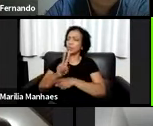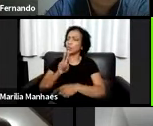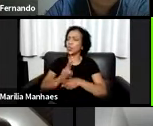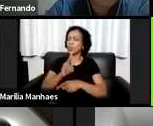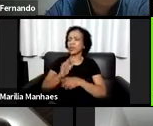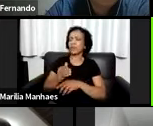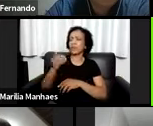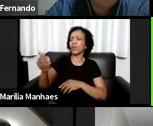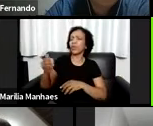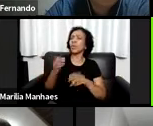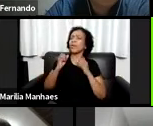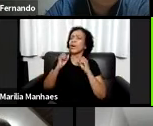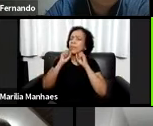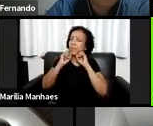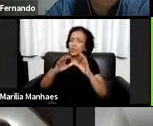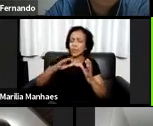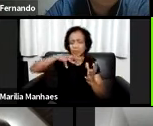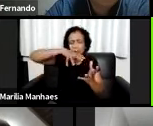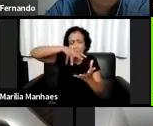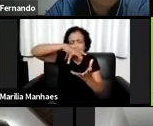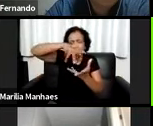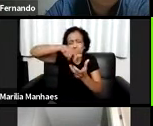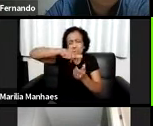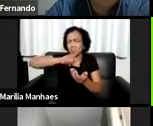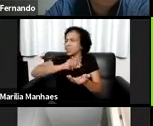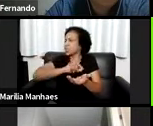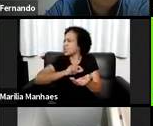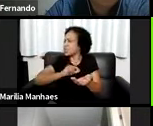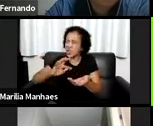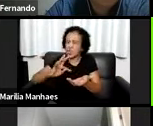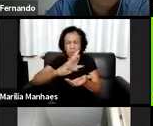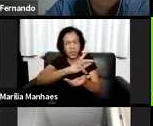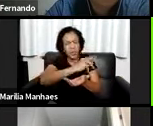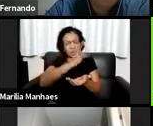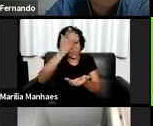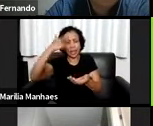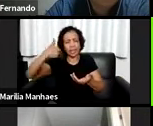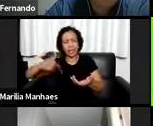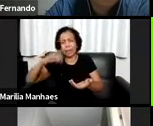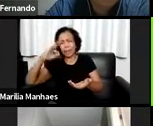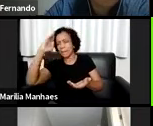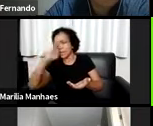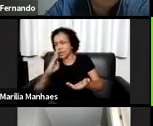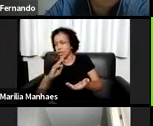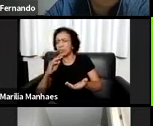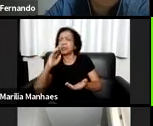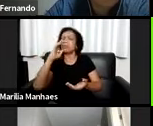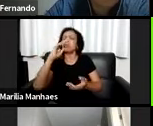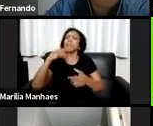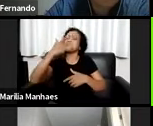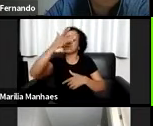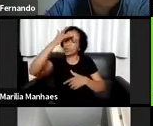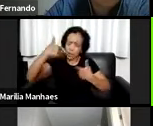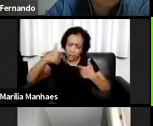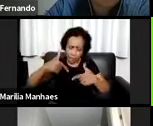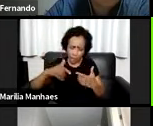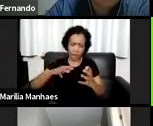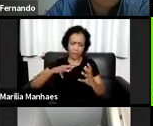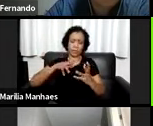Deus, abençoa estas vidas. Fica com eles, ó Deus, cuidando deles, para que possam ter sempre